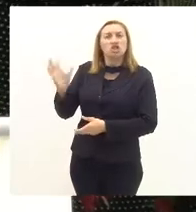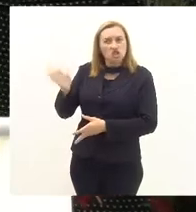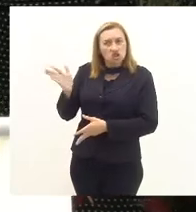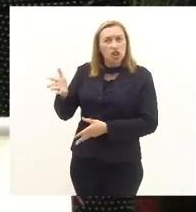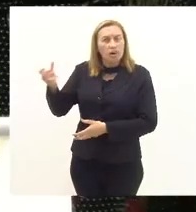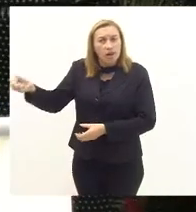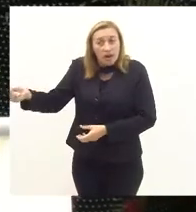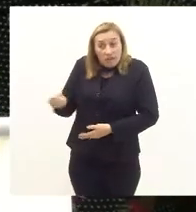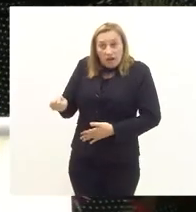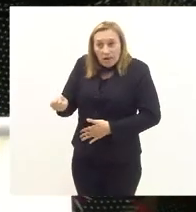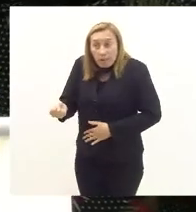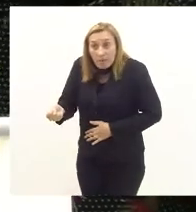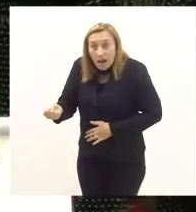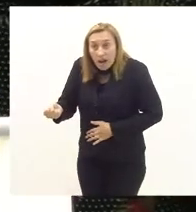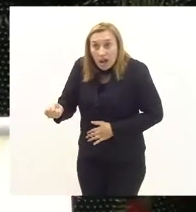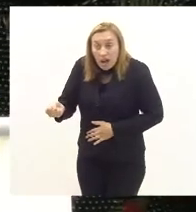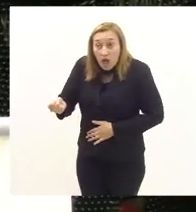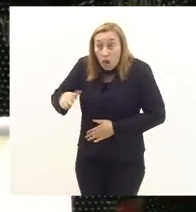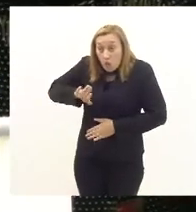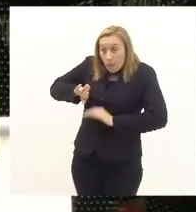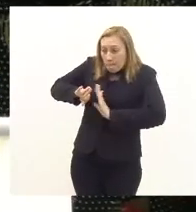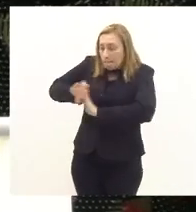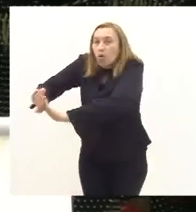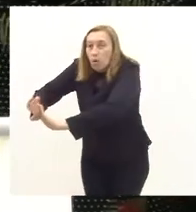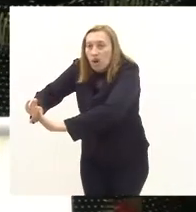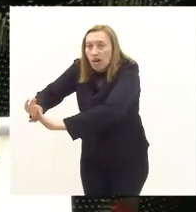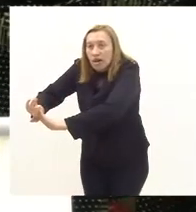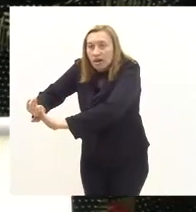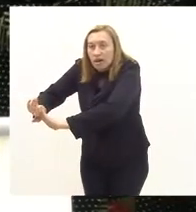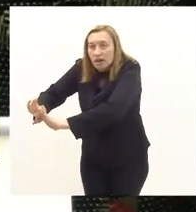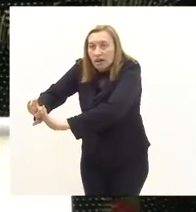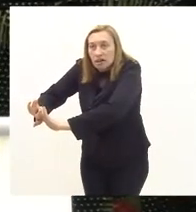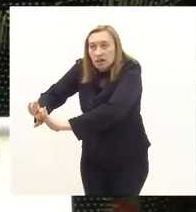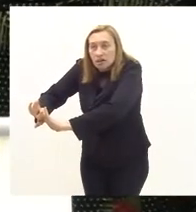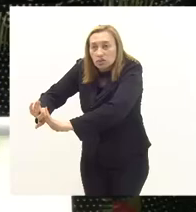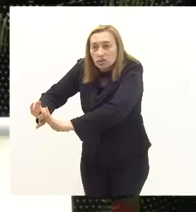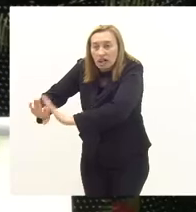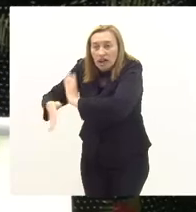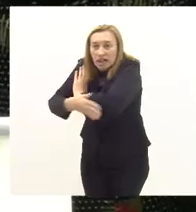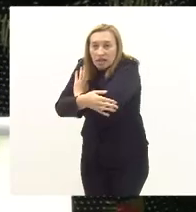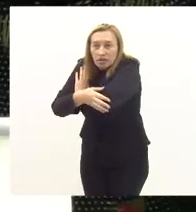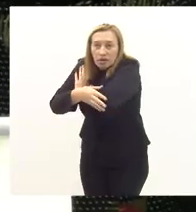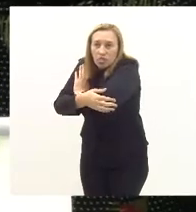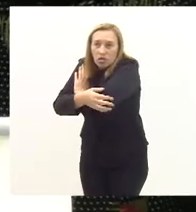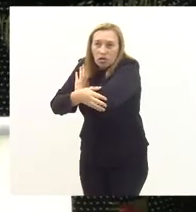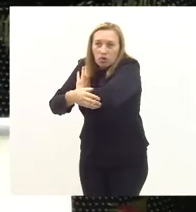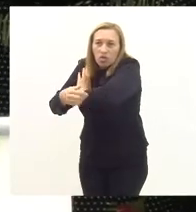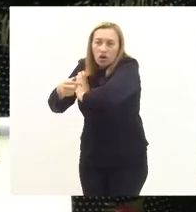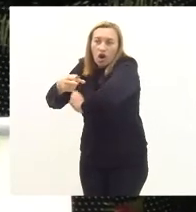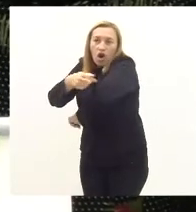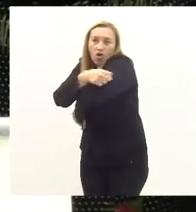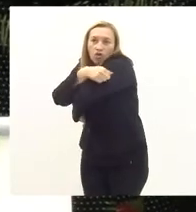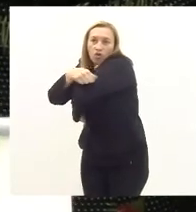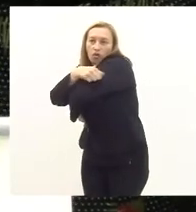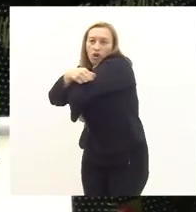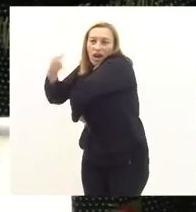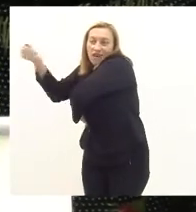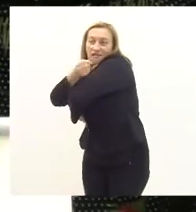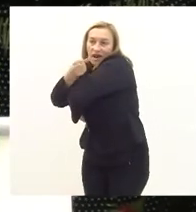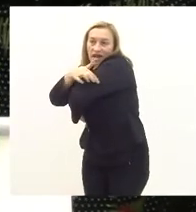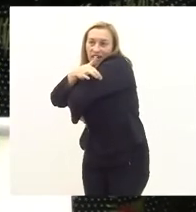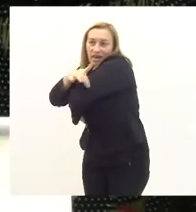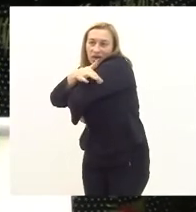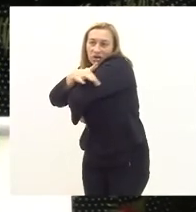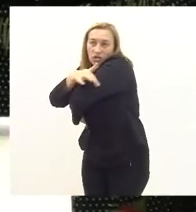na minha barriga, e eu empurrei ele, nisso que eu automaticamente empurrei ele, ele pegou, perfurou meu braço.